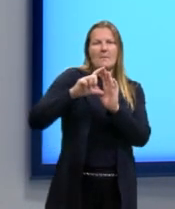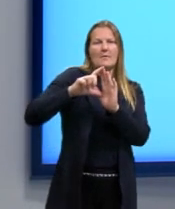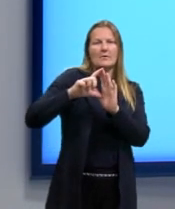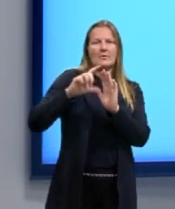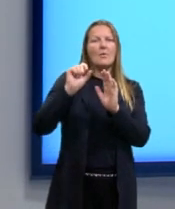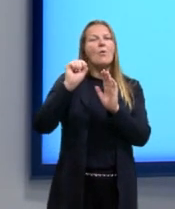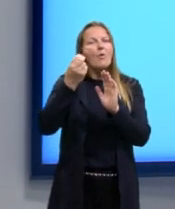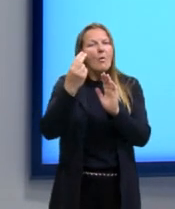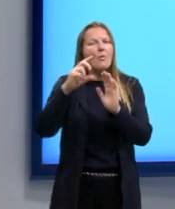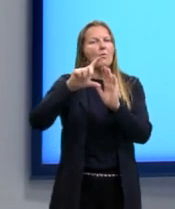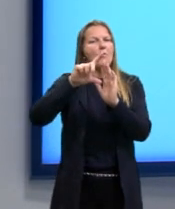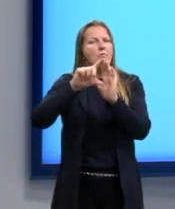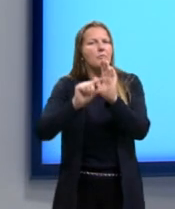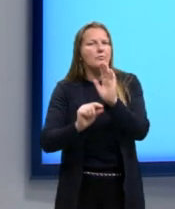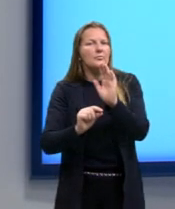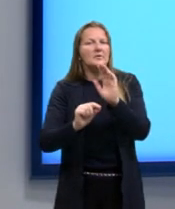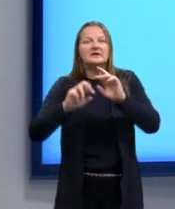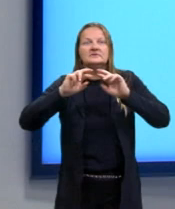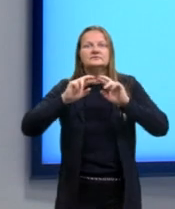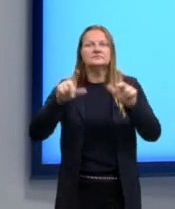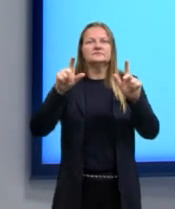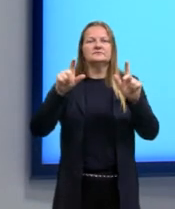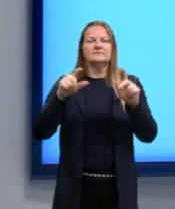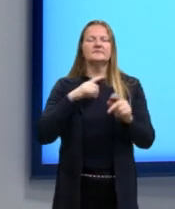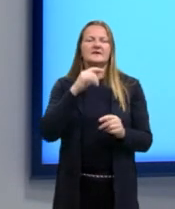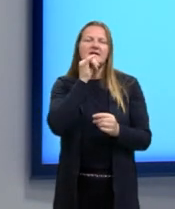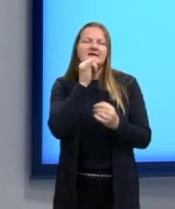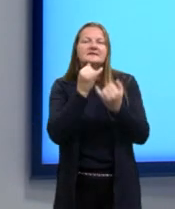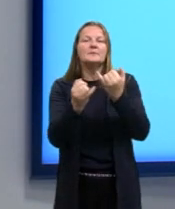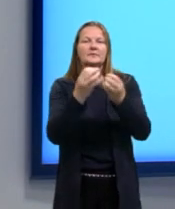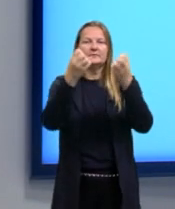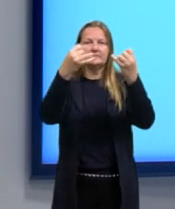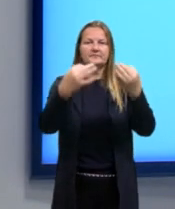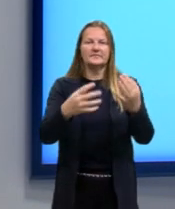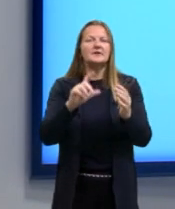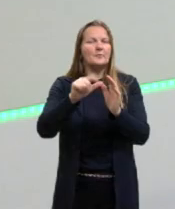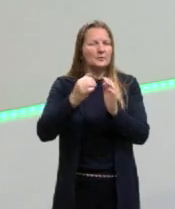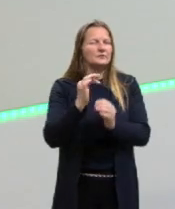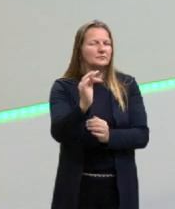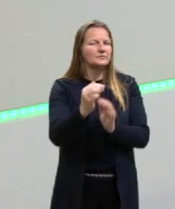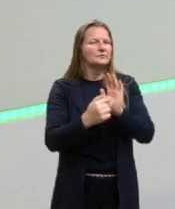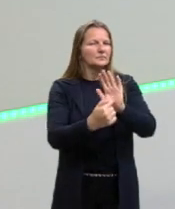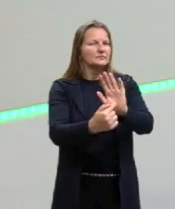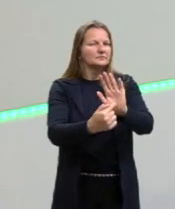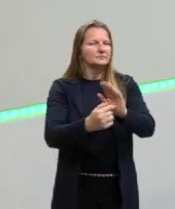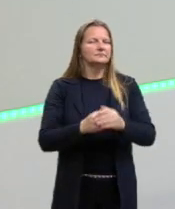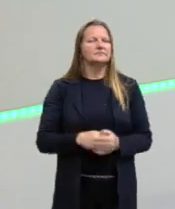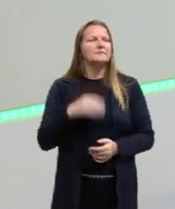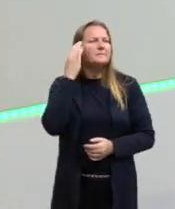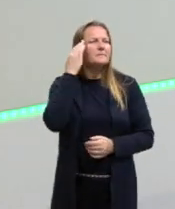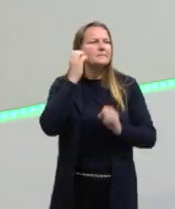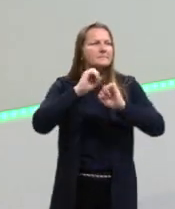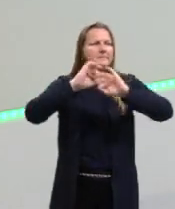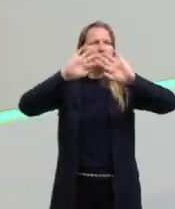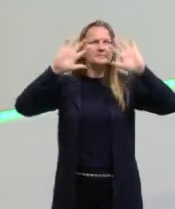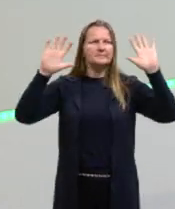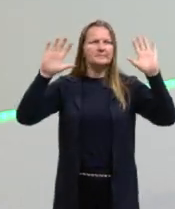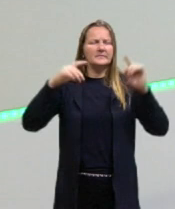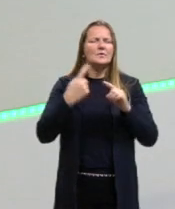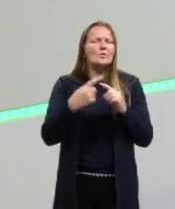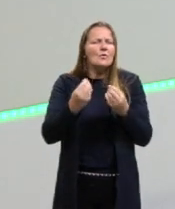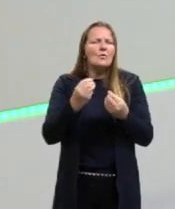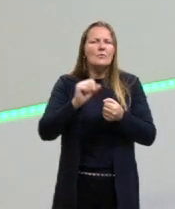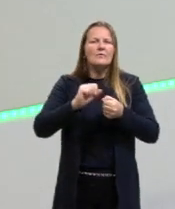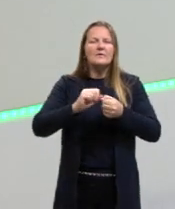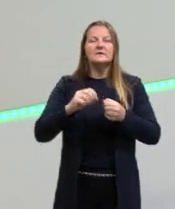muito menores do que o resto eu até vou trazer um exemplo para vocês daqui a pouco para a gente entender melhor né se nós temos